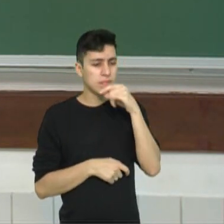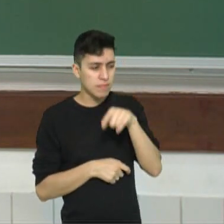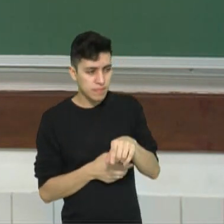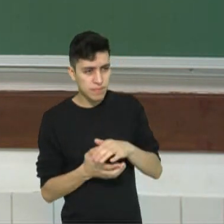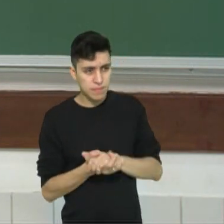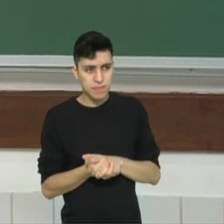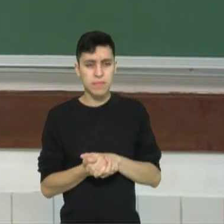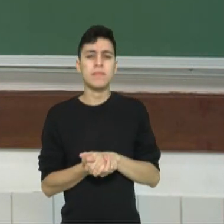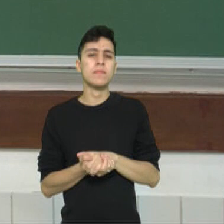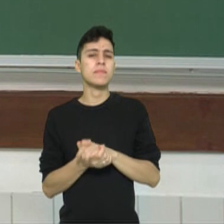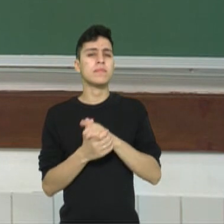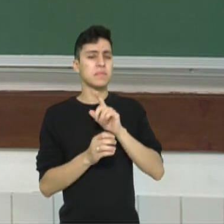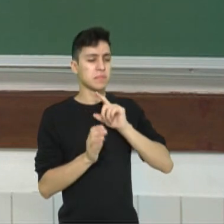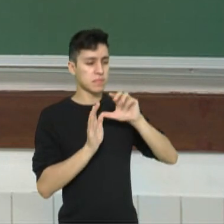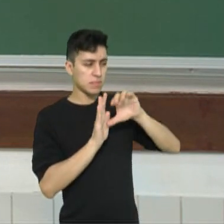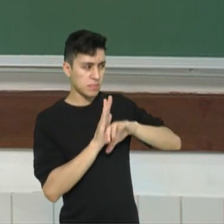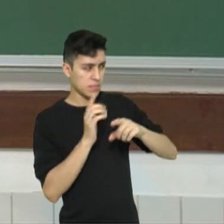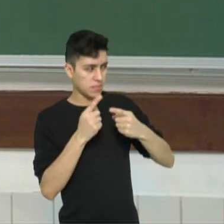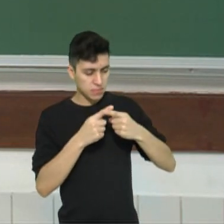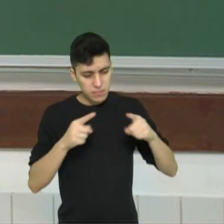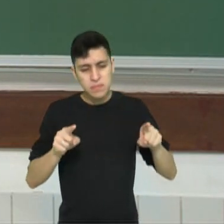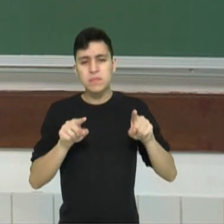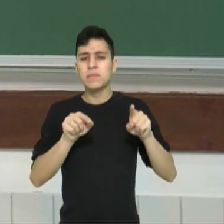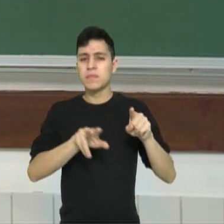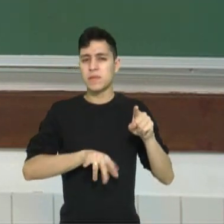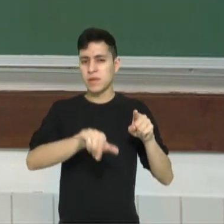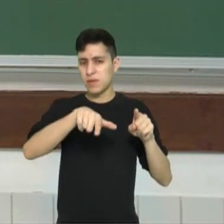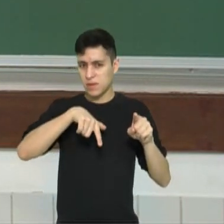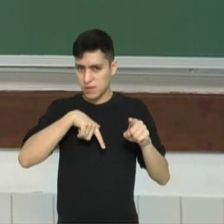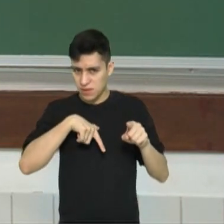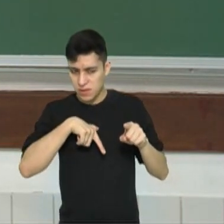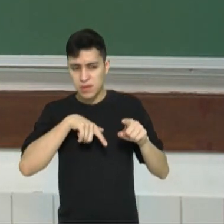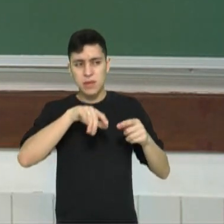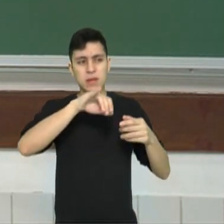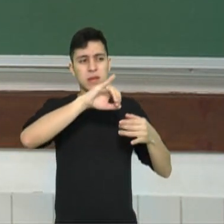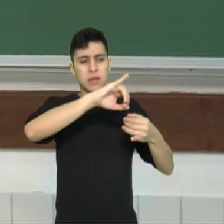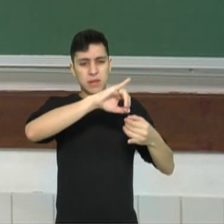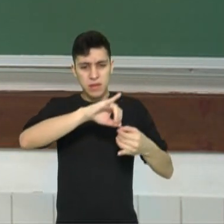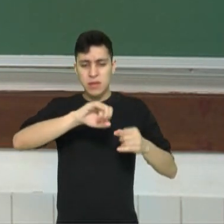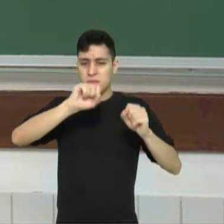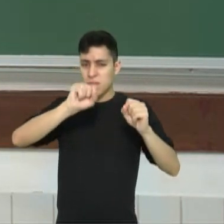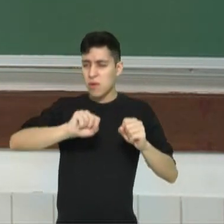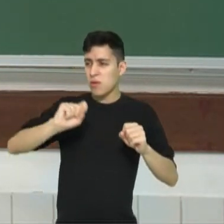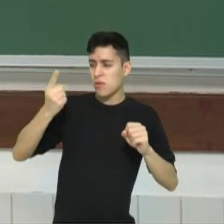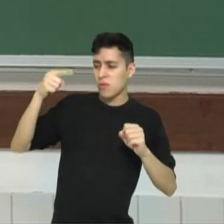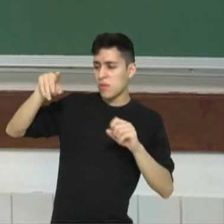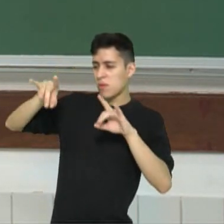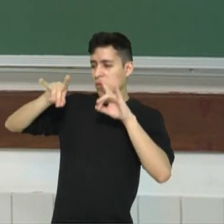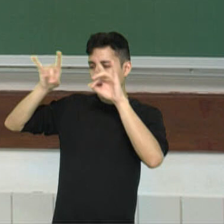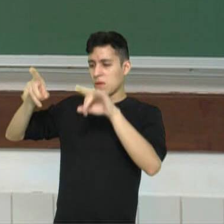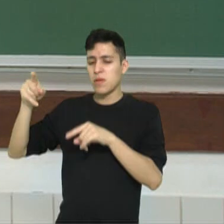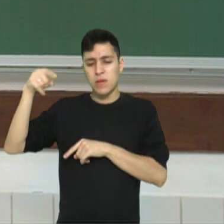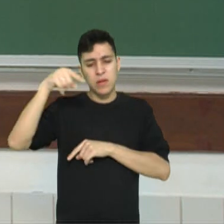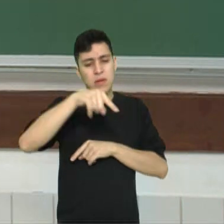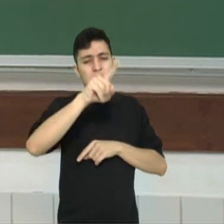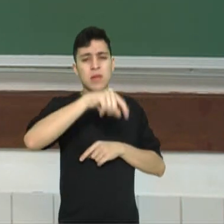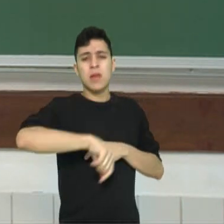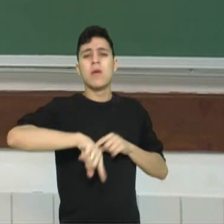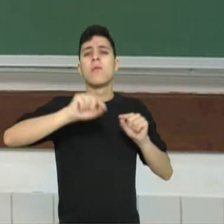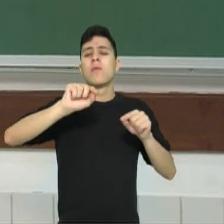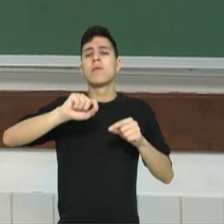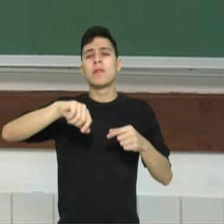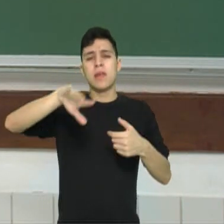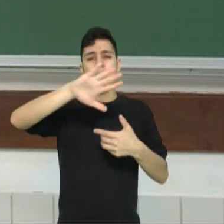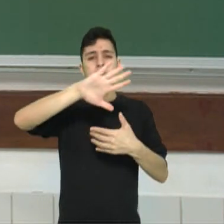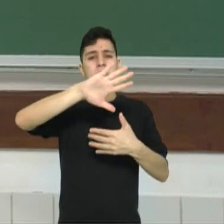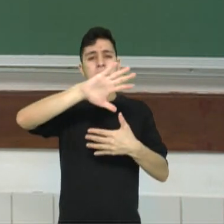com conceitos musicais que você vai ter ali de instrumentos, um da Austrália e outro aqui da América do Sul. Então